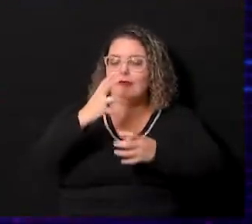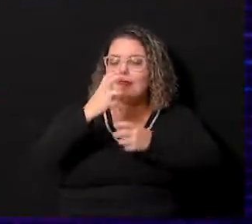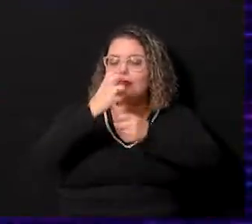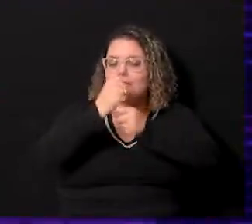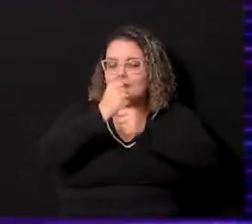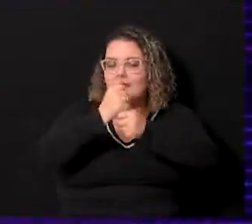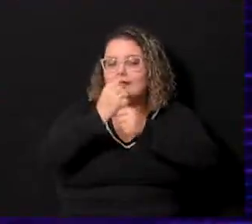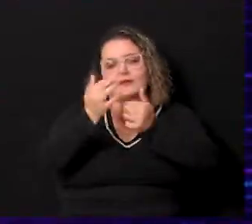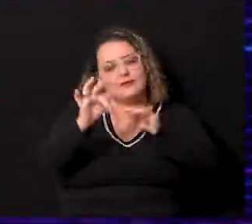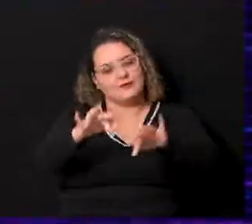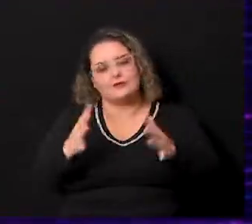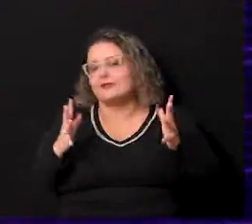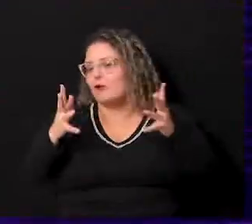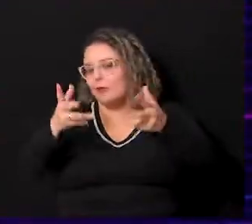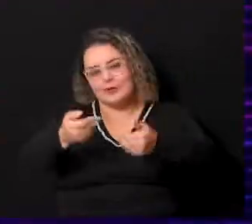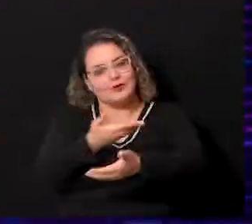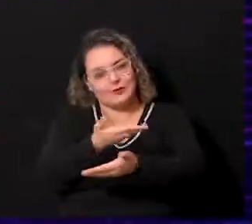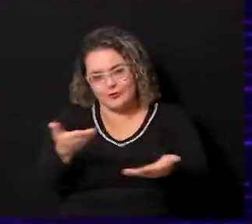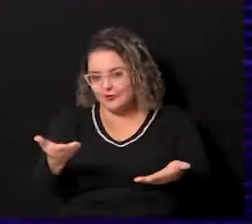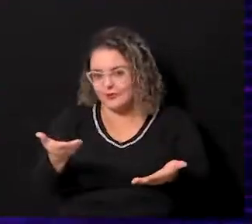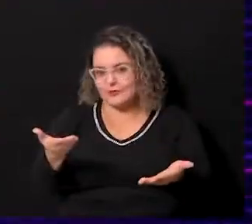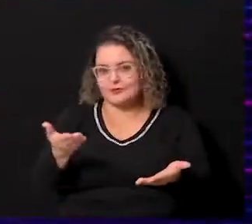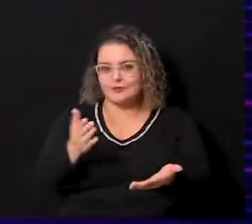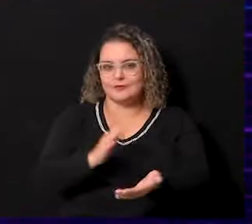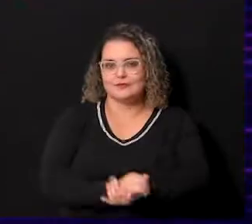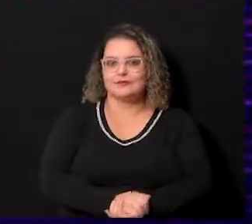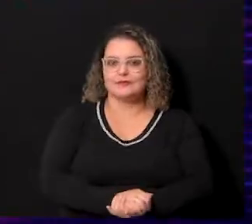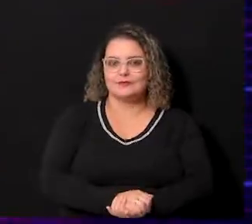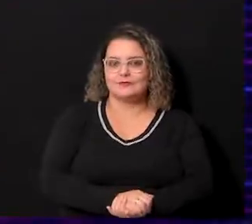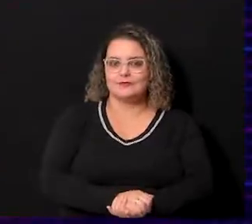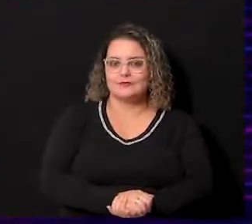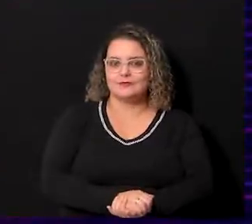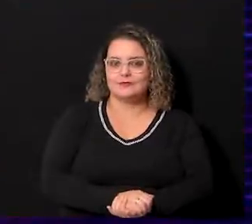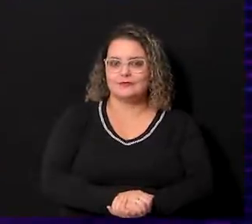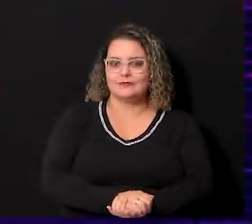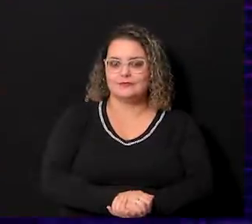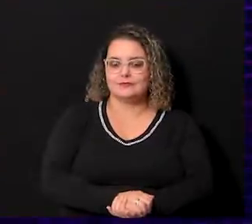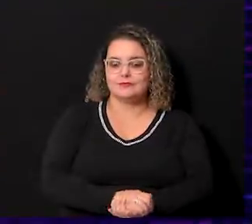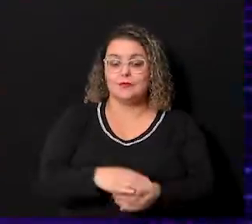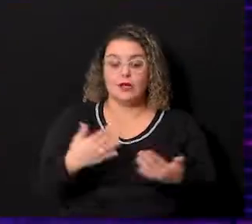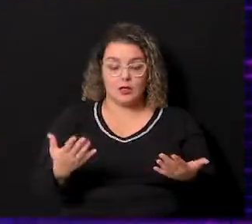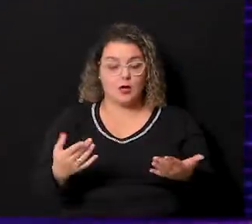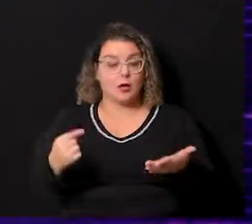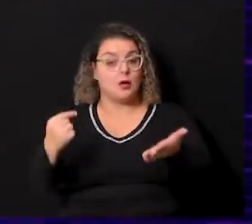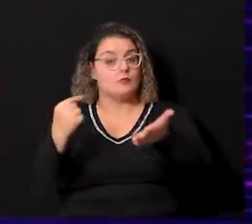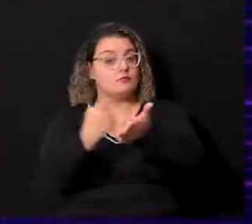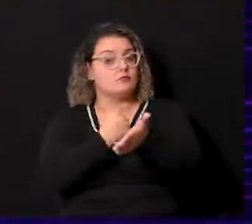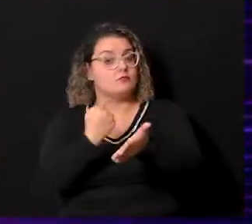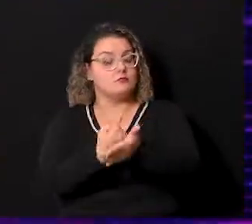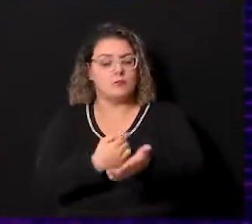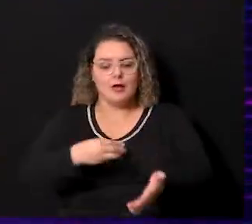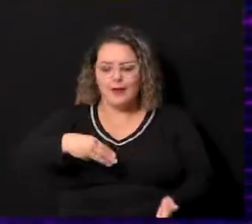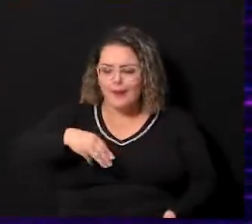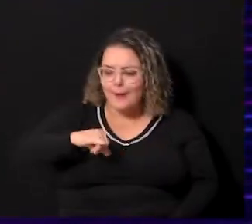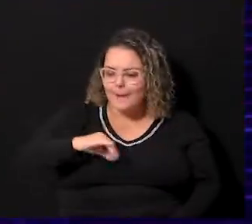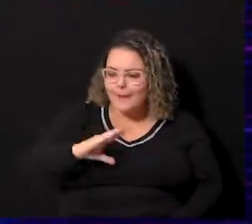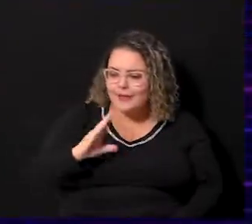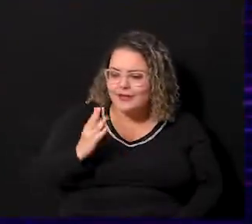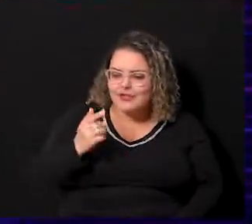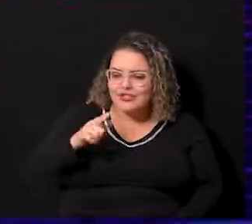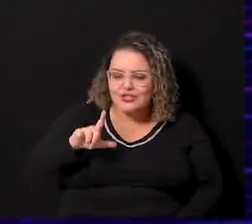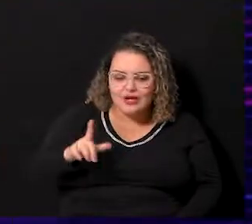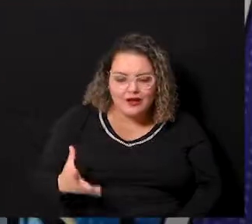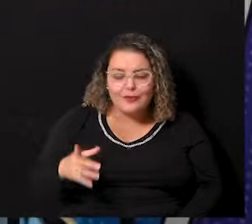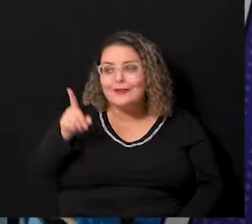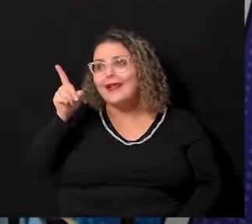de sol forte lá na frente, para todo mundo. E olha só, Sandra. Basta a gente querer, né? O pessoal tá perguntando, mas